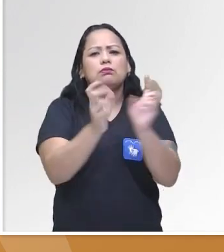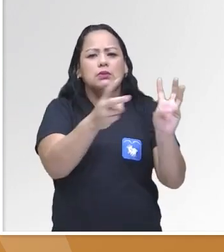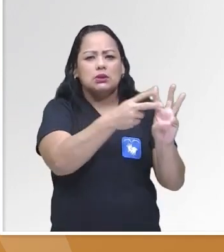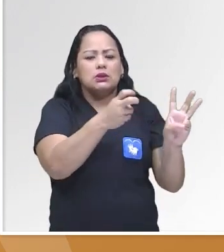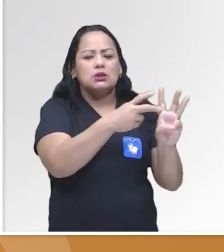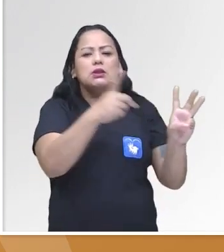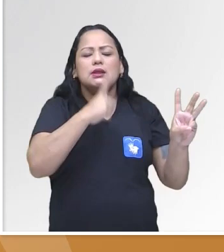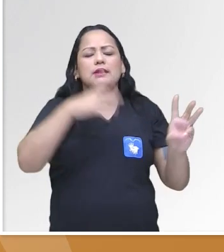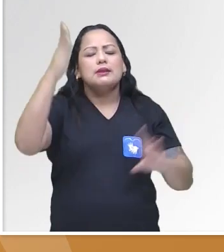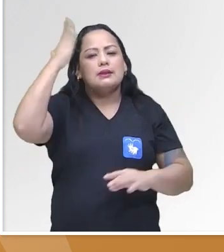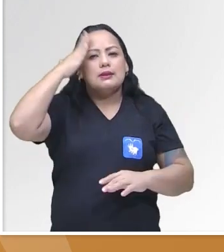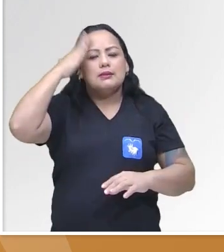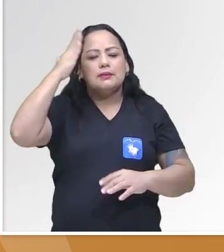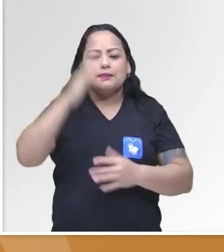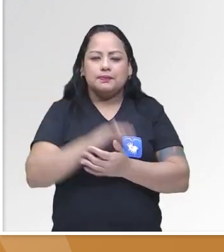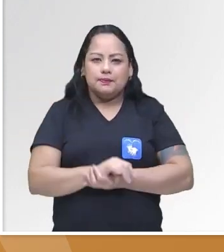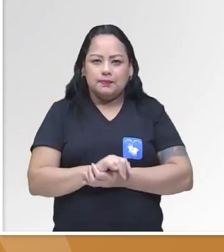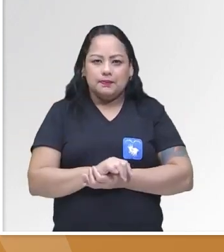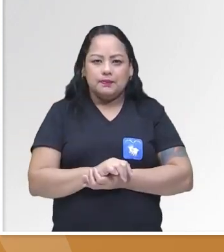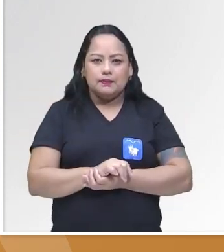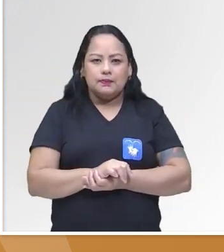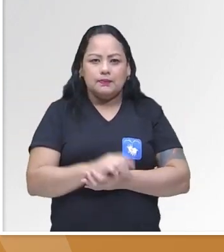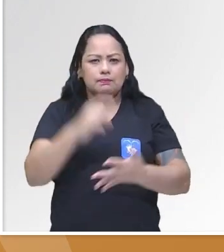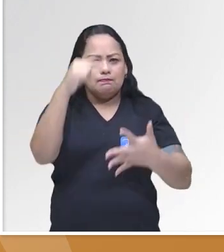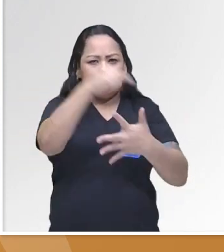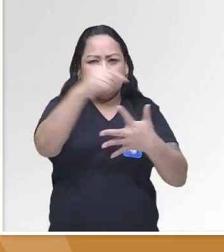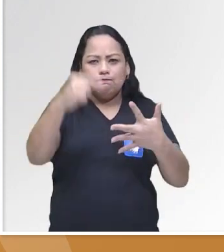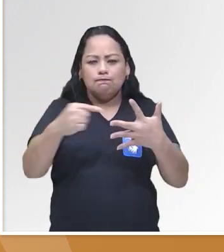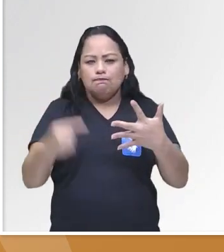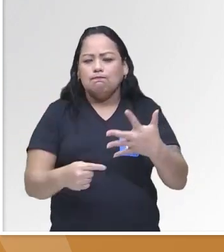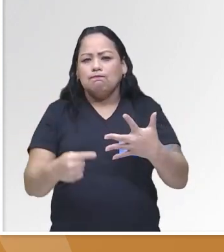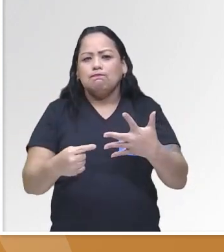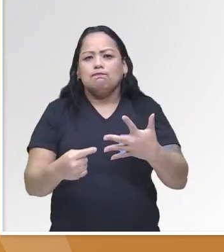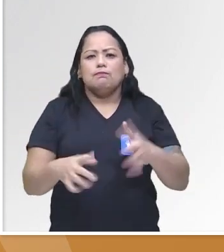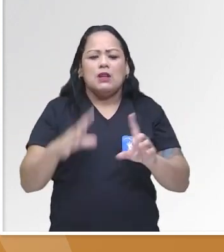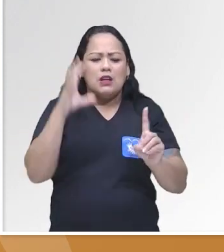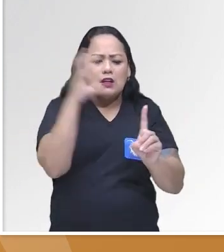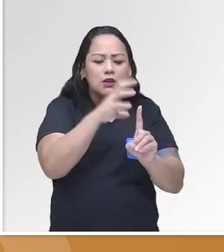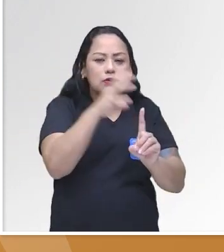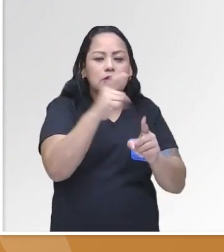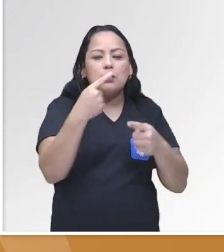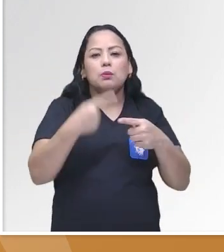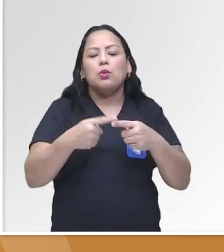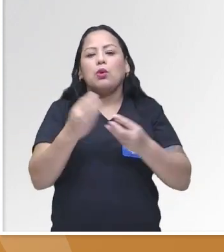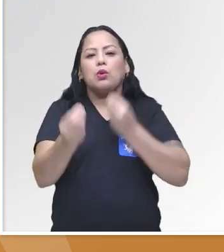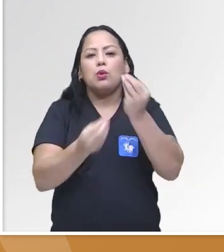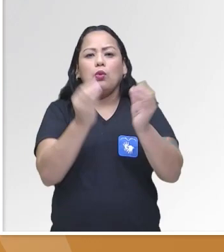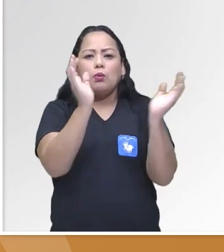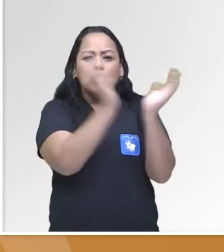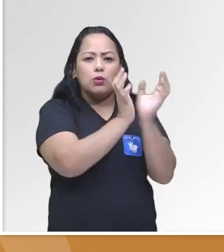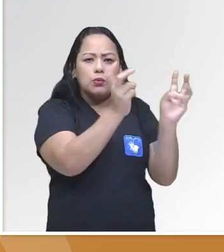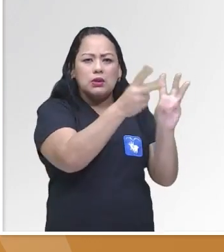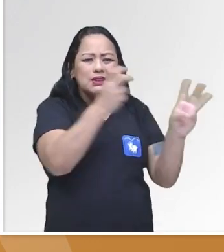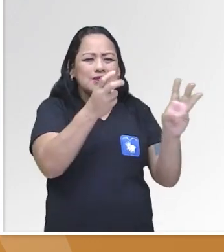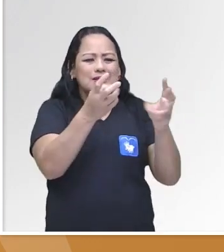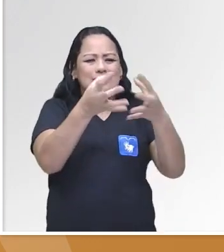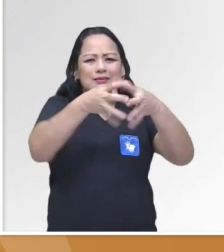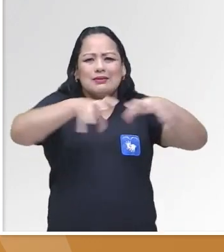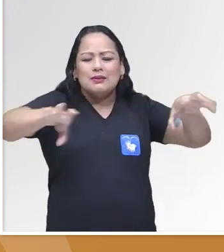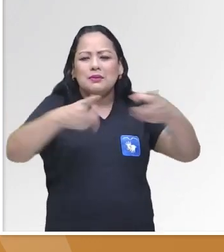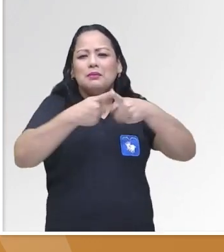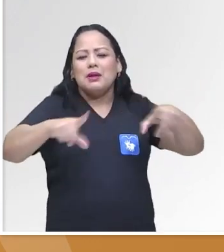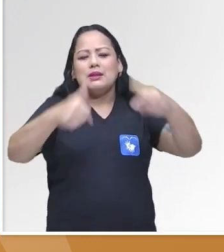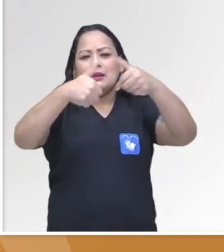Nós sabemos aí que muitos fatores hoje contribuem para que esse grupo seja desmembrado. Mas quem está